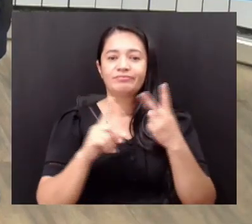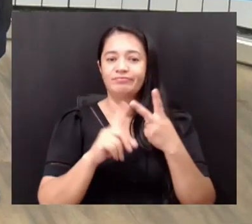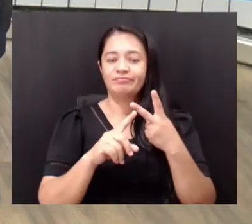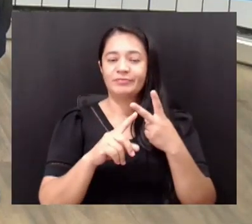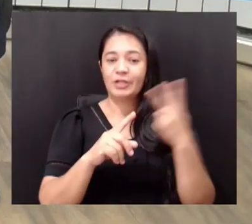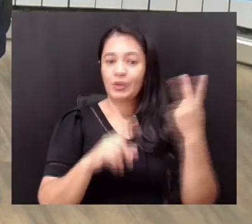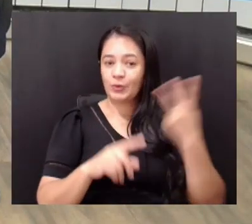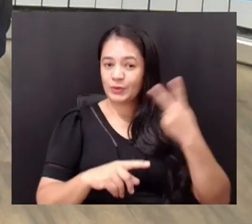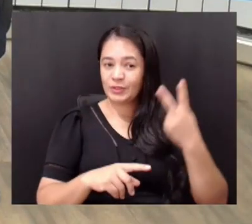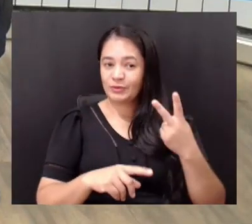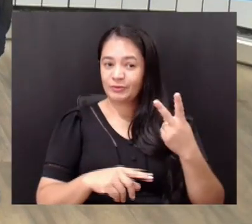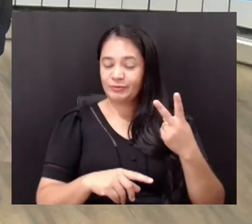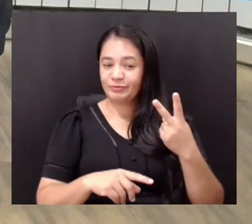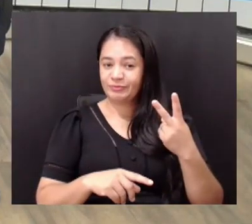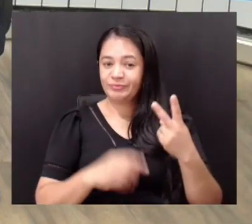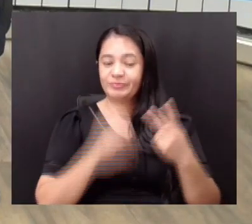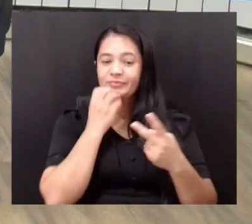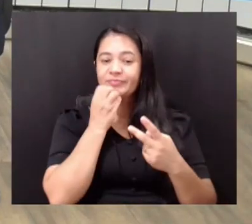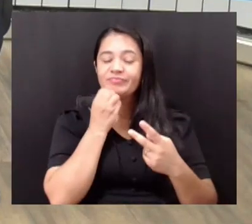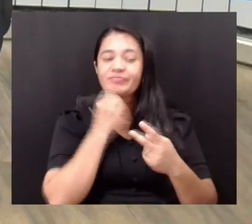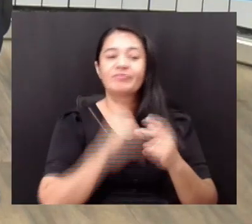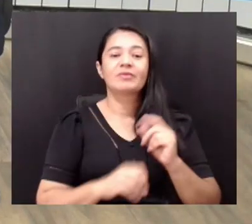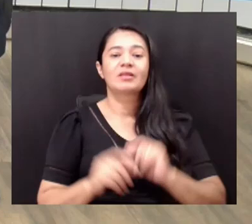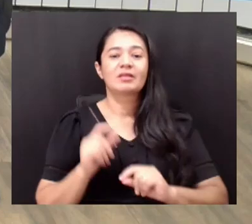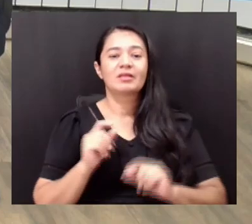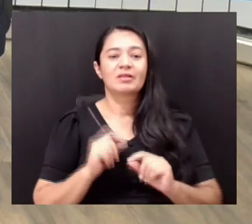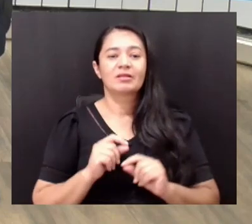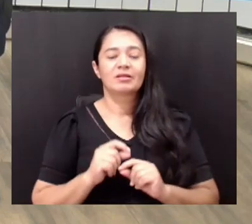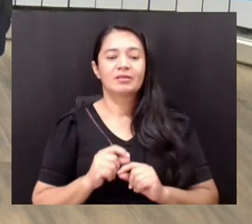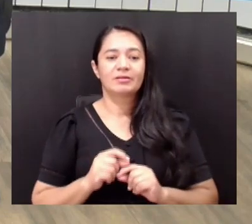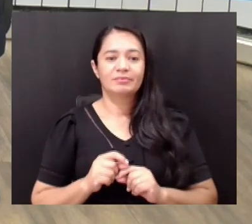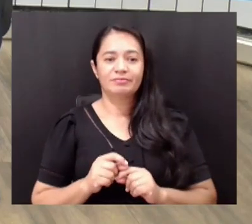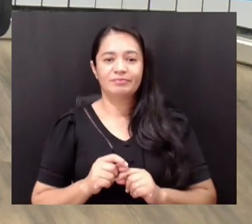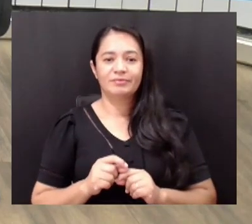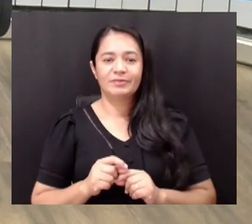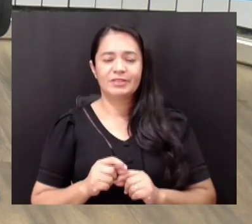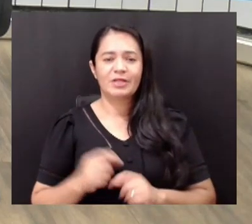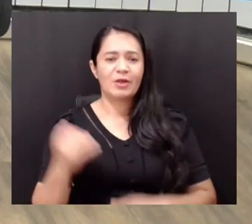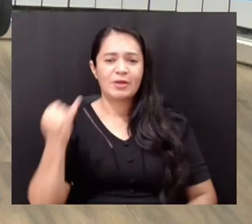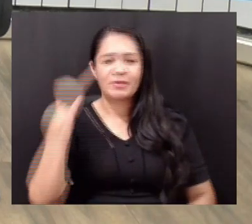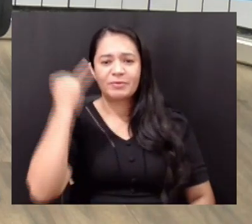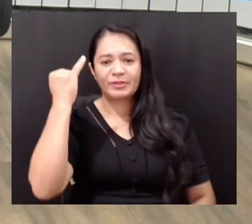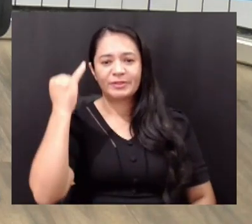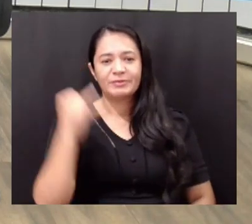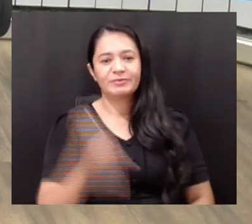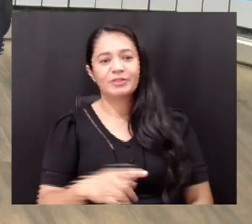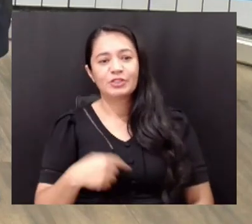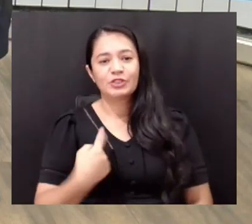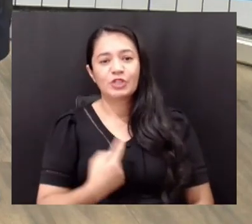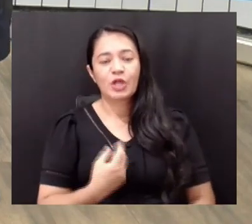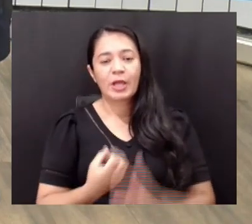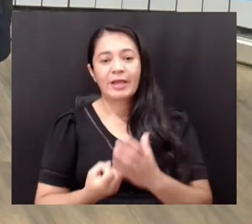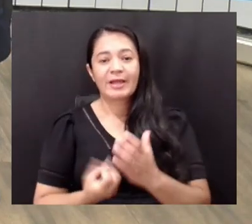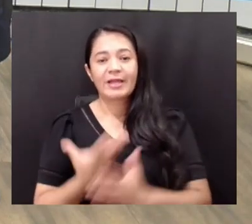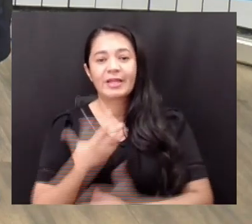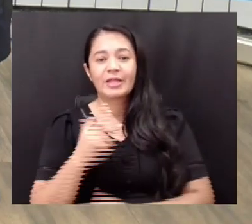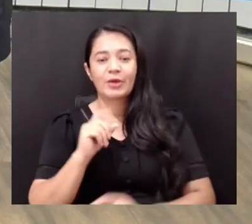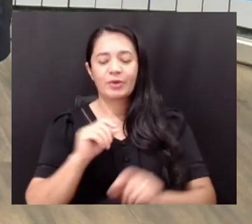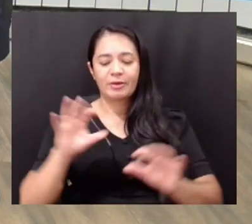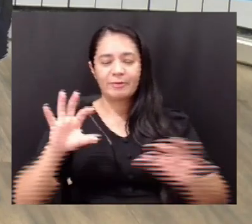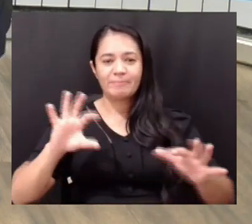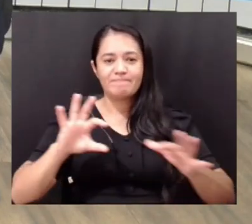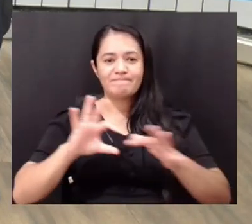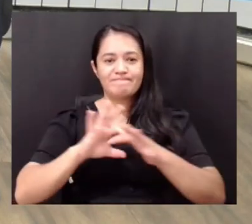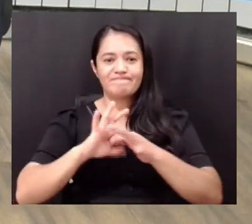da Google mostra, são fatores essenciais. A gente criar um vínculo. E confiança no